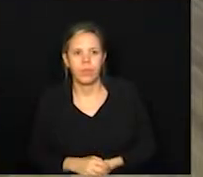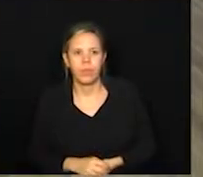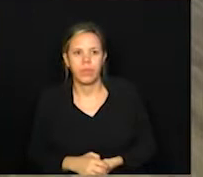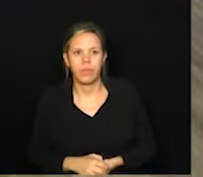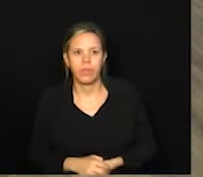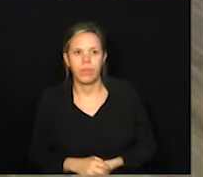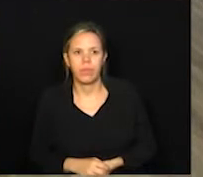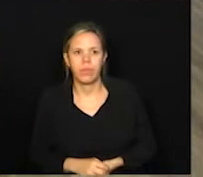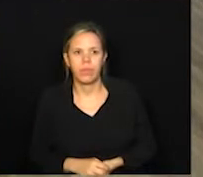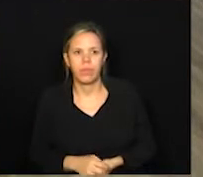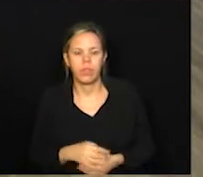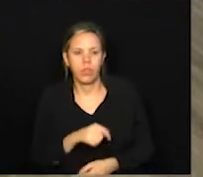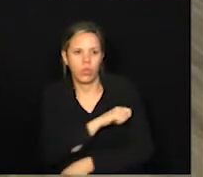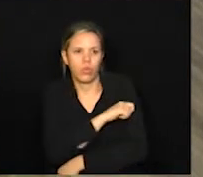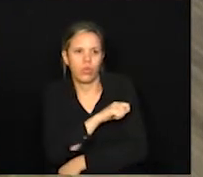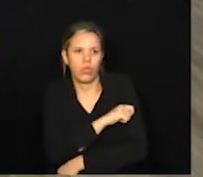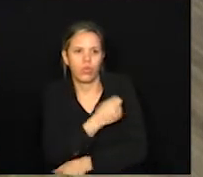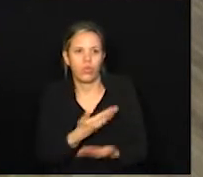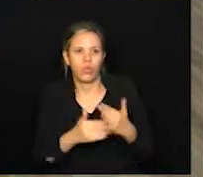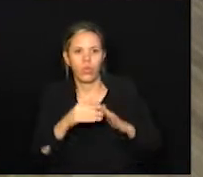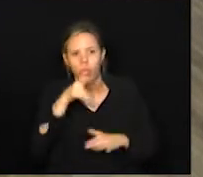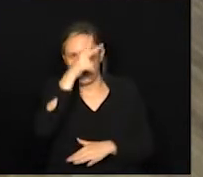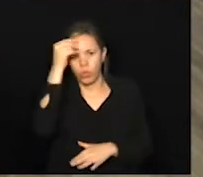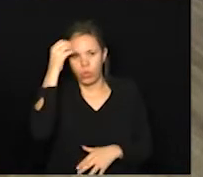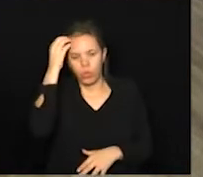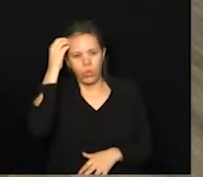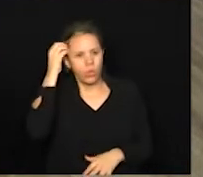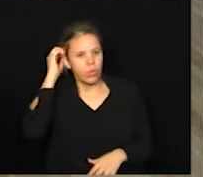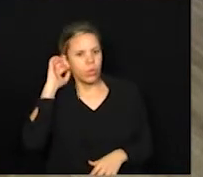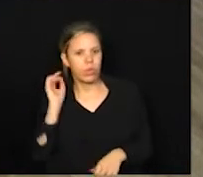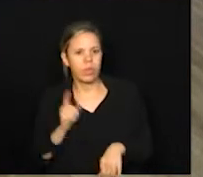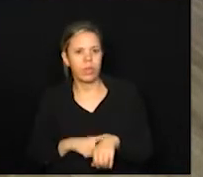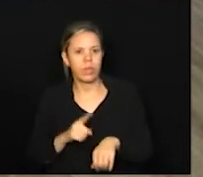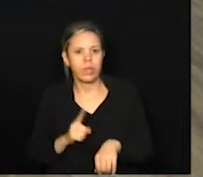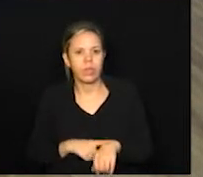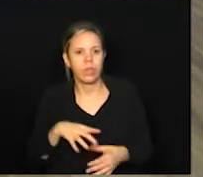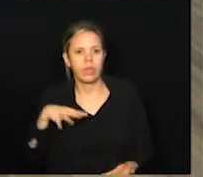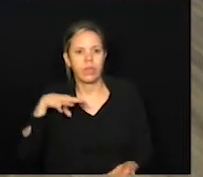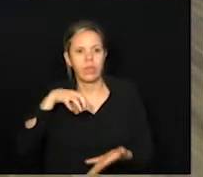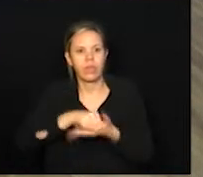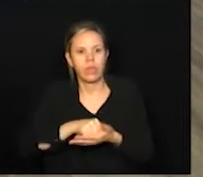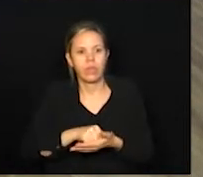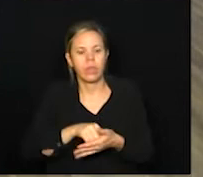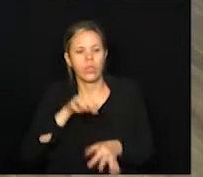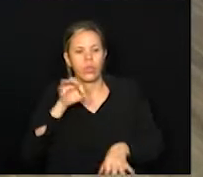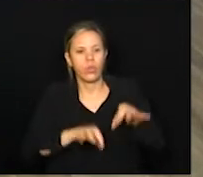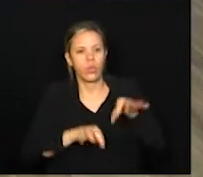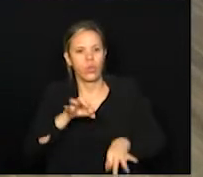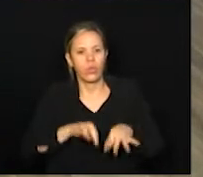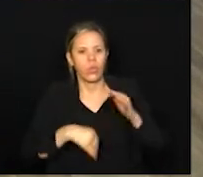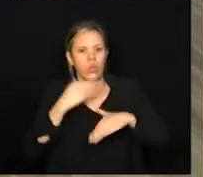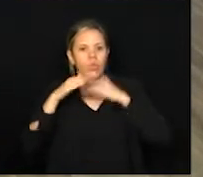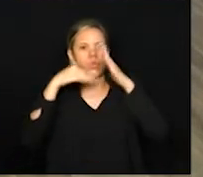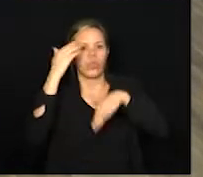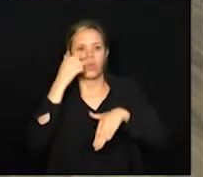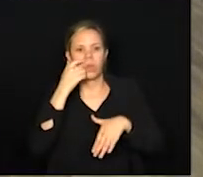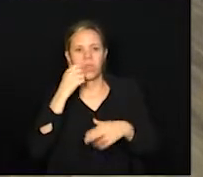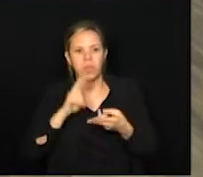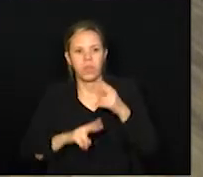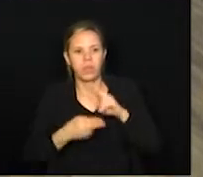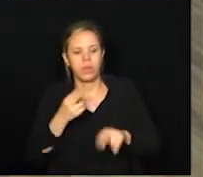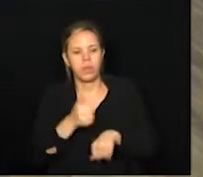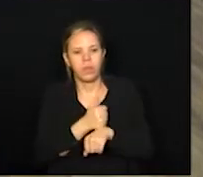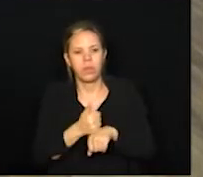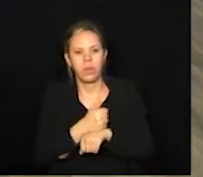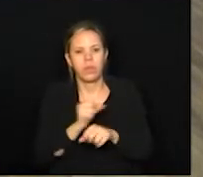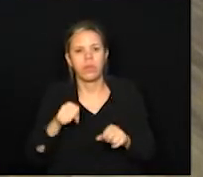para os estudantes de escolas públicas, hein? Ainda dá tempo de se inscrever para a oficina para poder desenvolver habilidades?